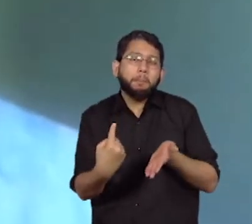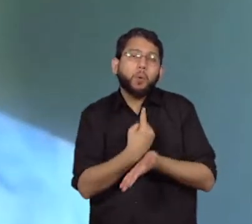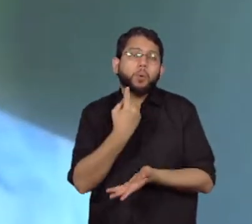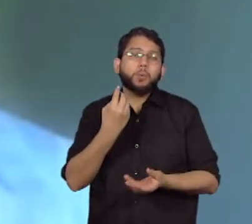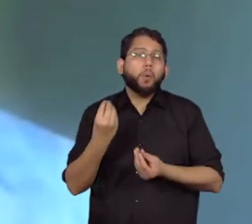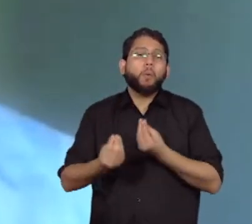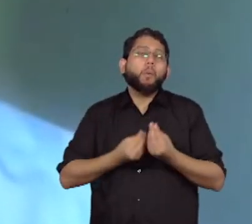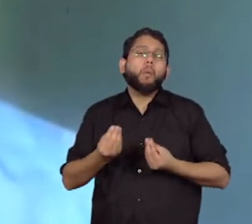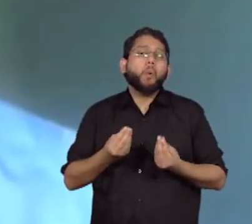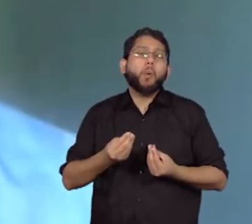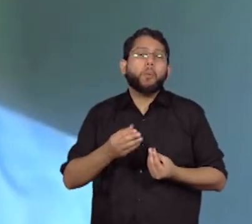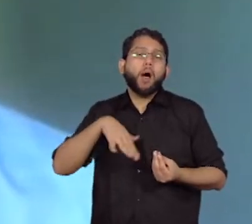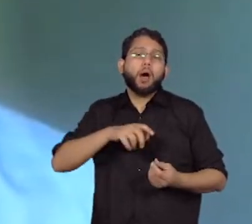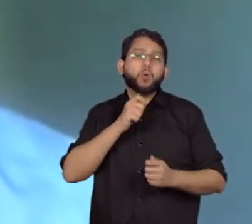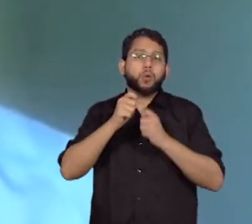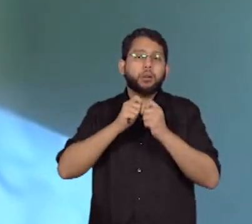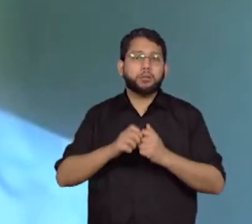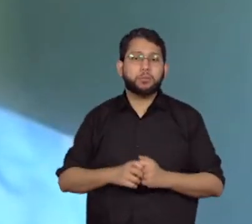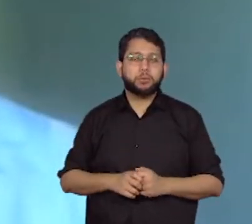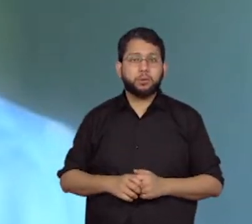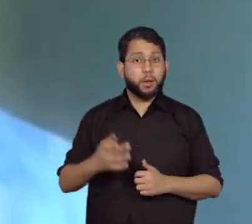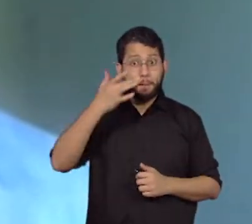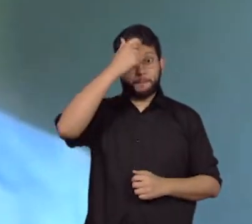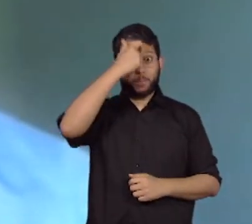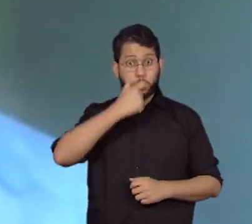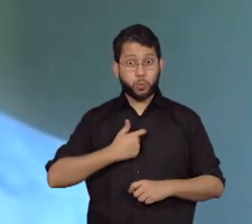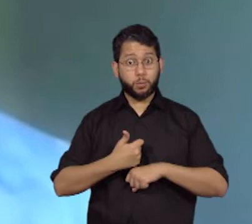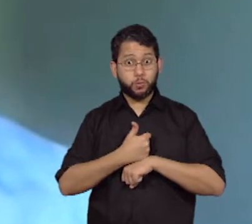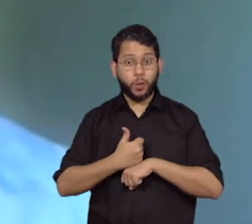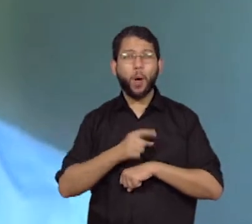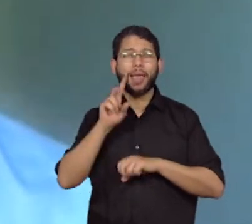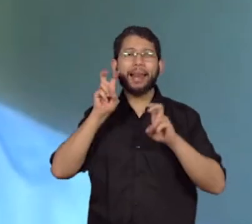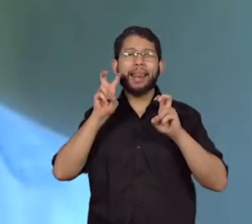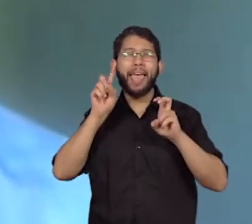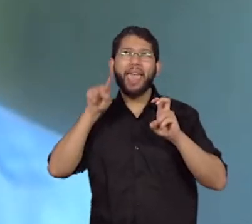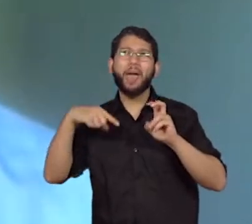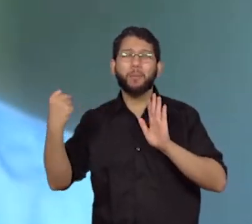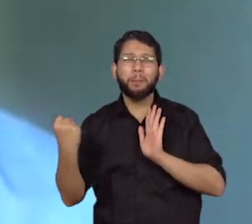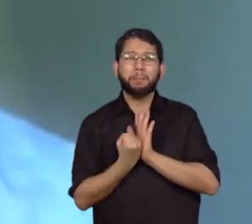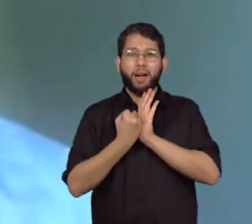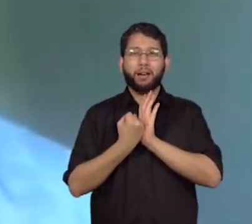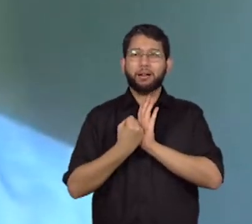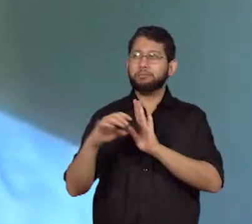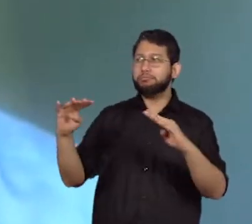assim, um jornalista é cada vez mais uma marca. E esse jornalista depende cada vez